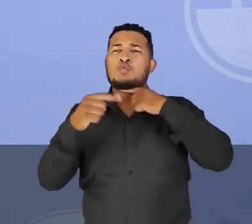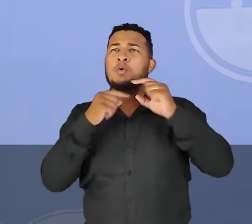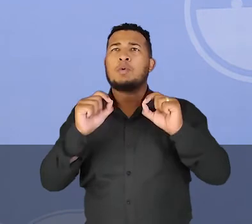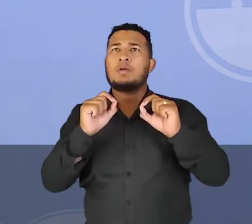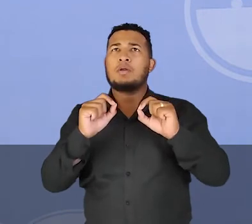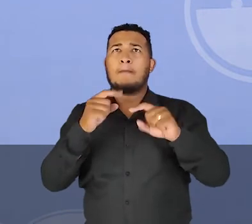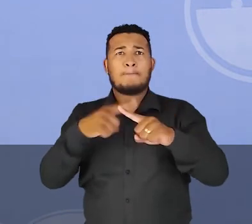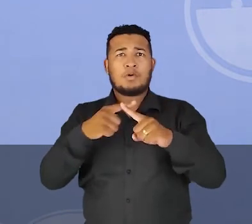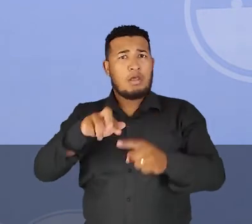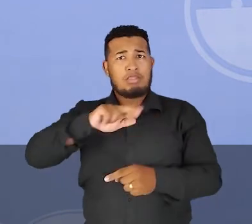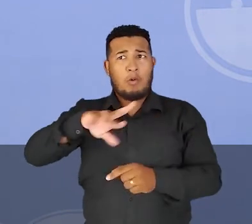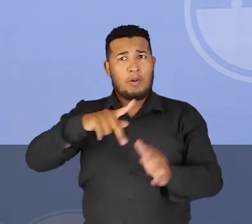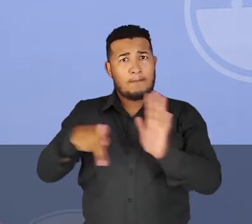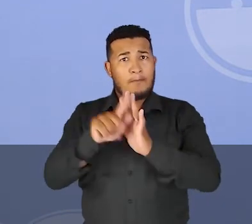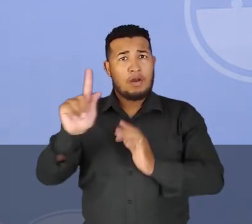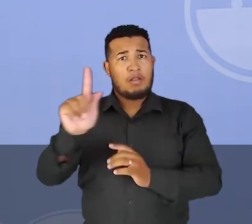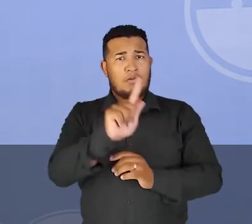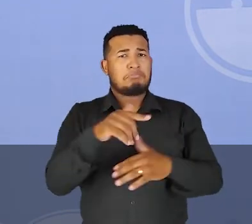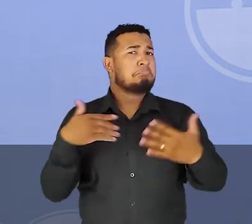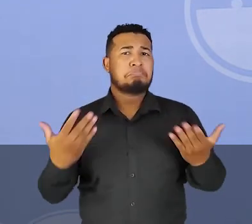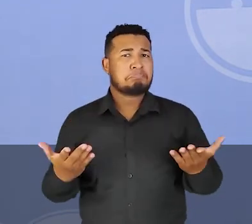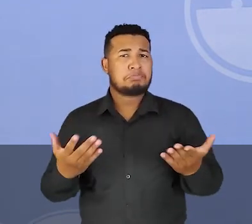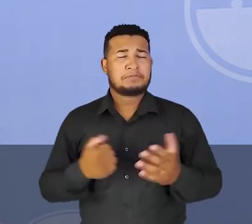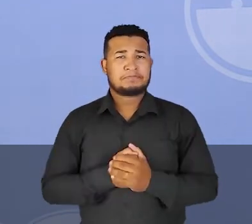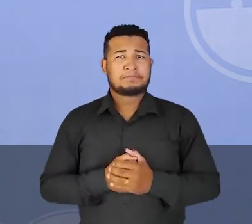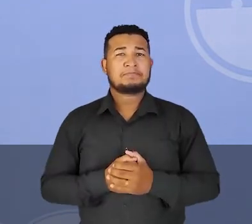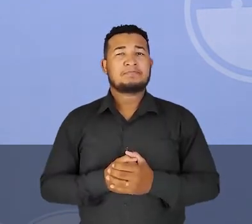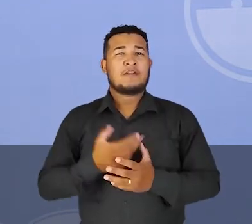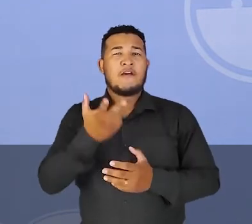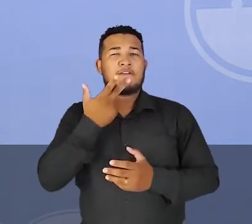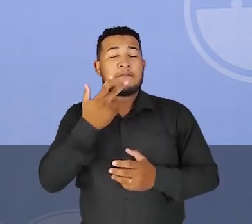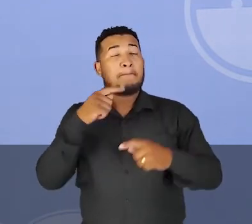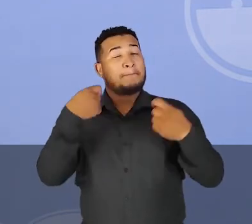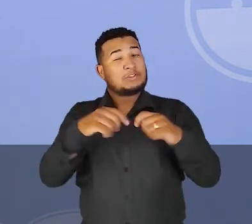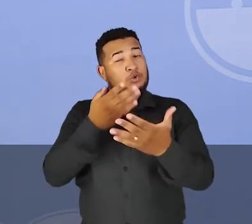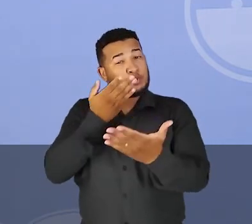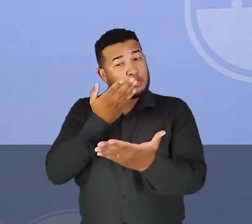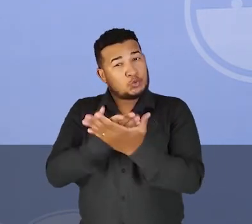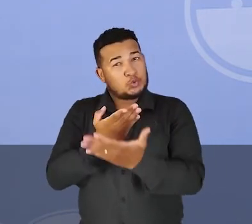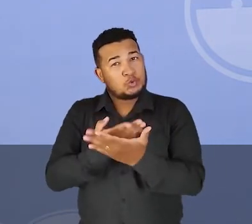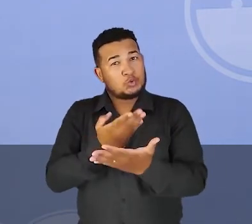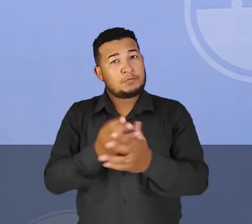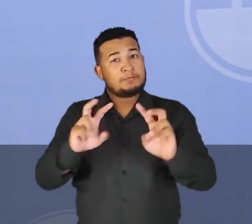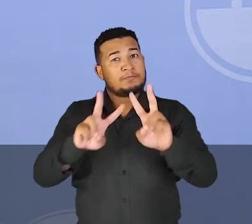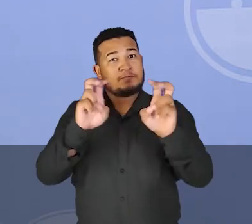é, por que não é de Galileu? Vamos ter, então, que estudar um pouco mais